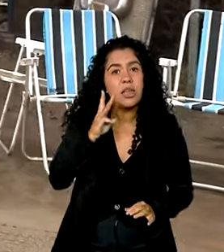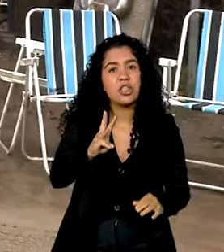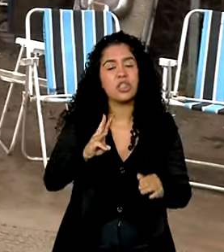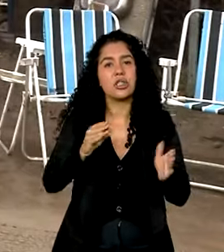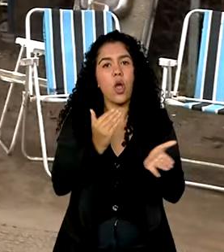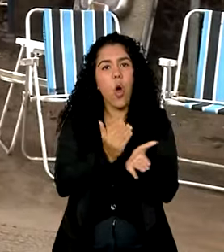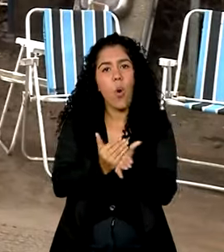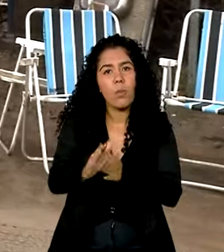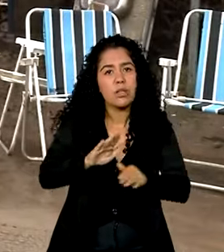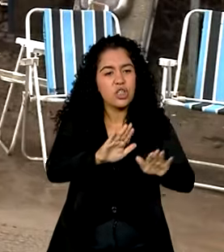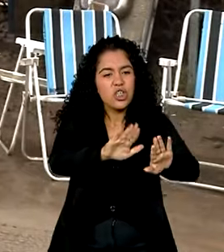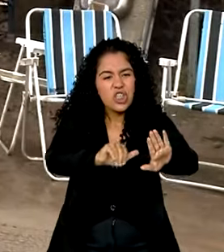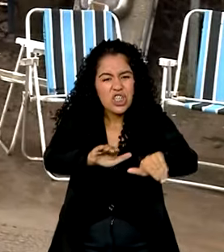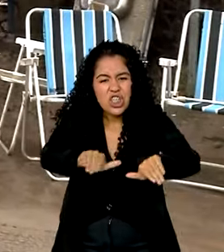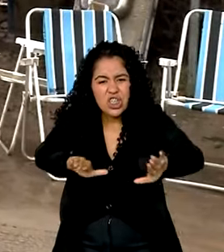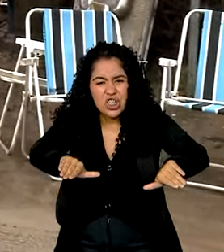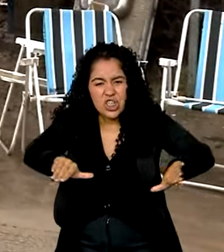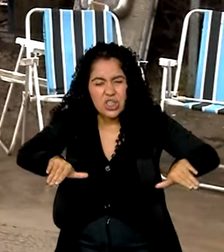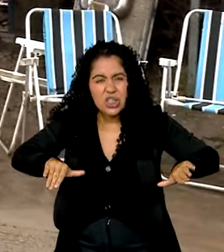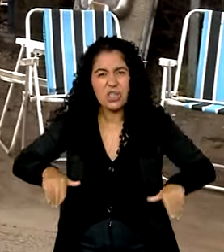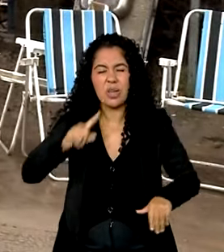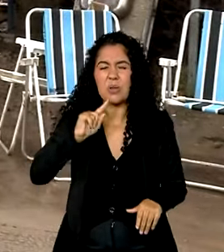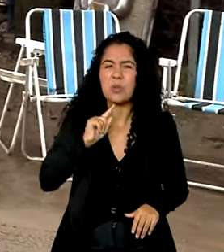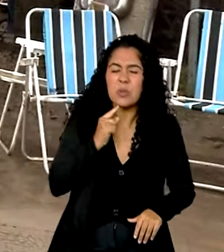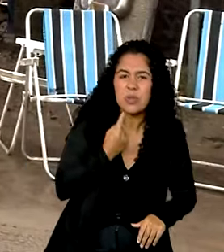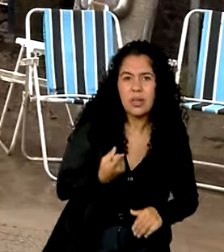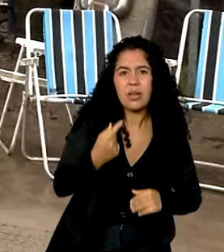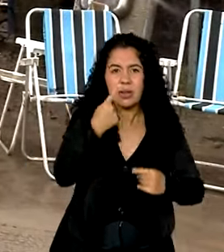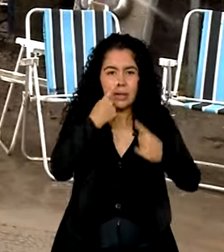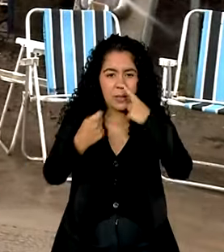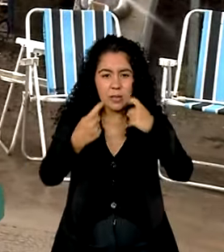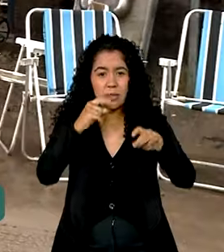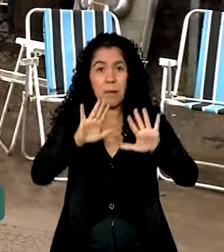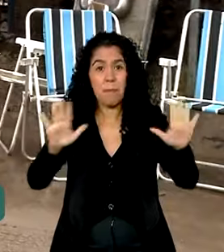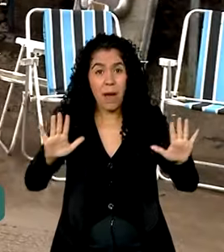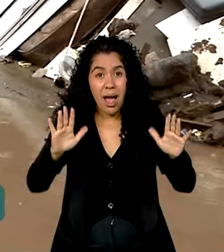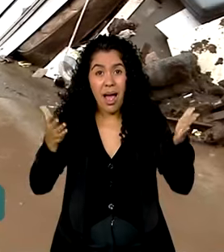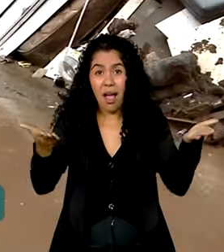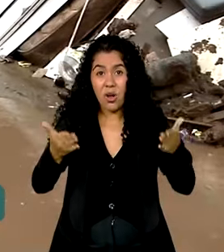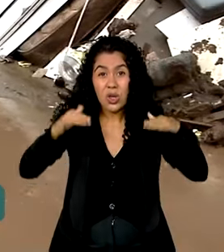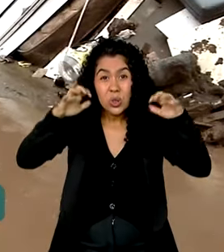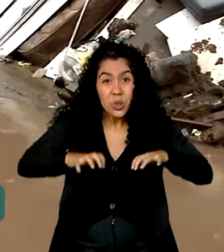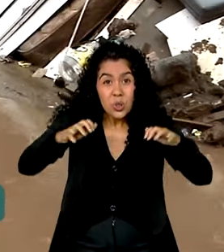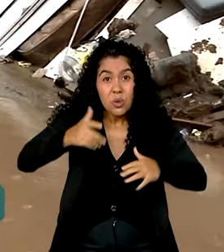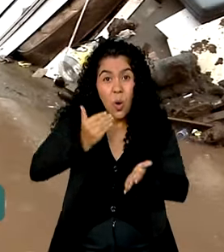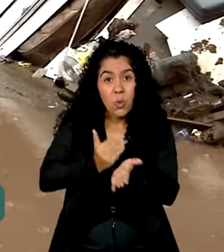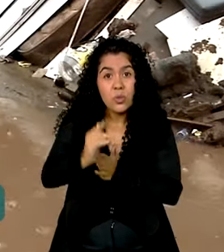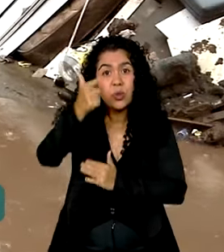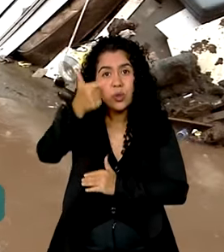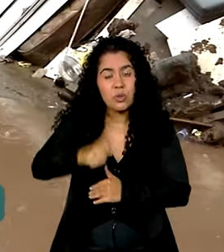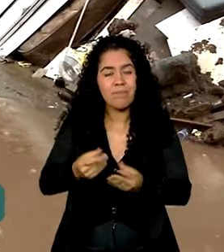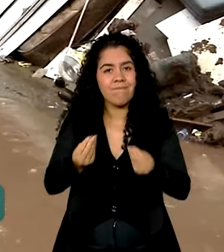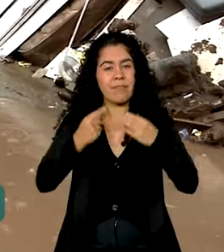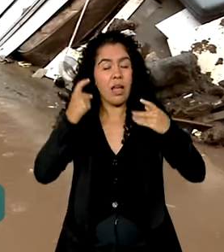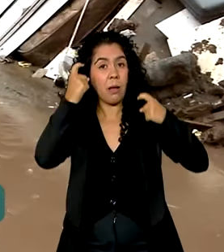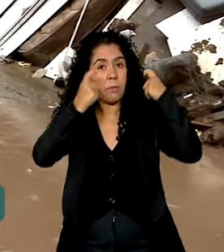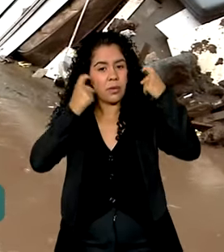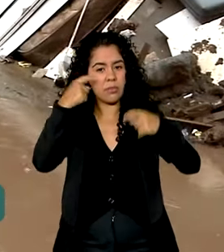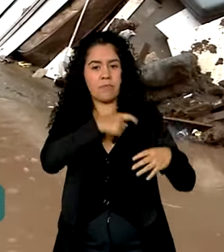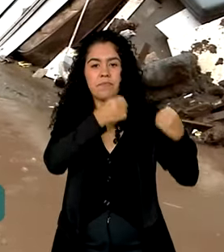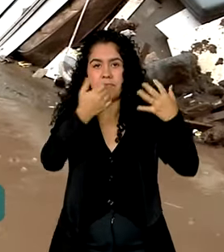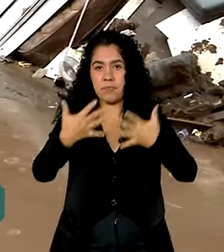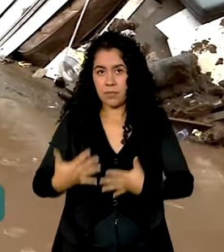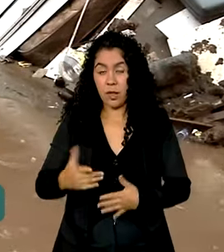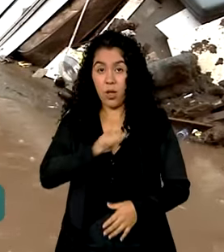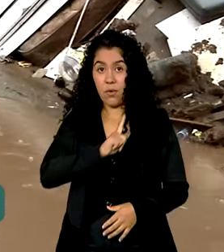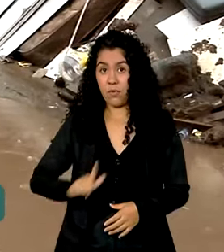lixo e limpar tudo. Mas o retorno das chuvas voltou a preocupar a família. O governo federal tem atuado em várias